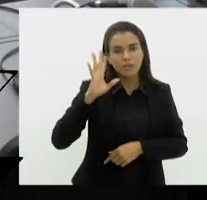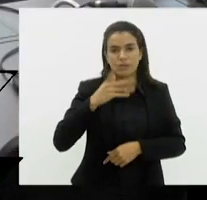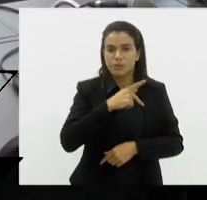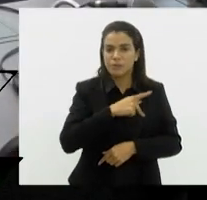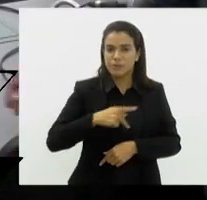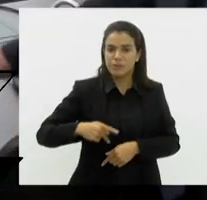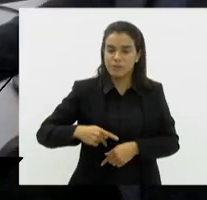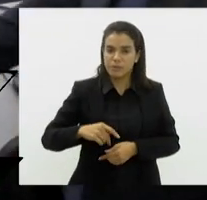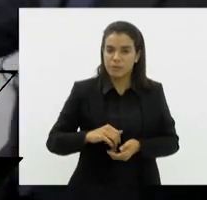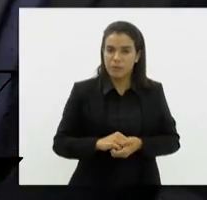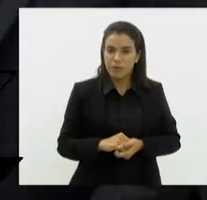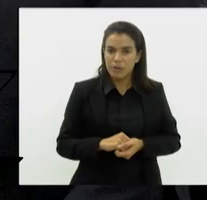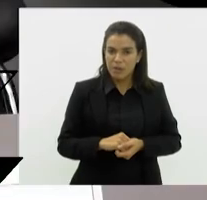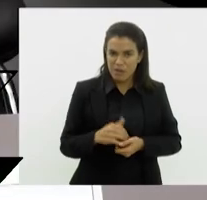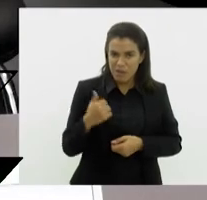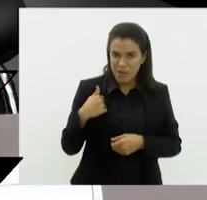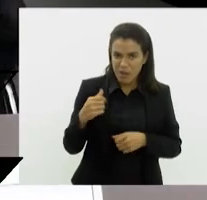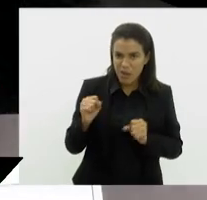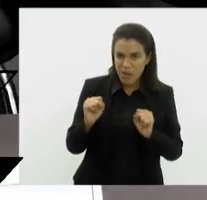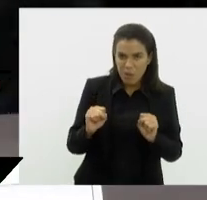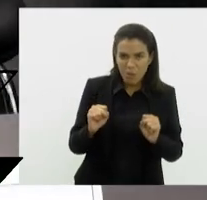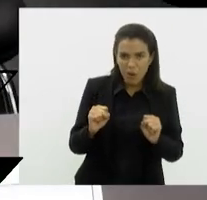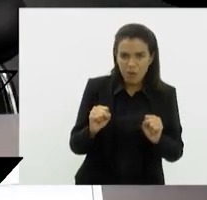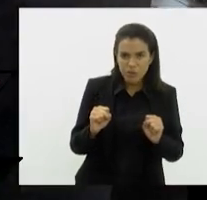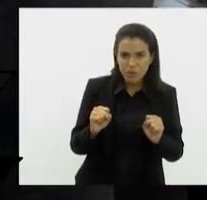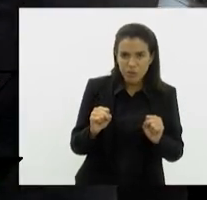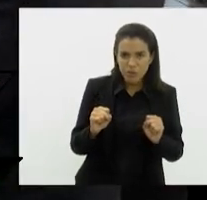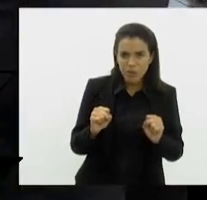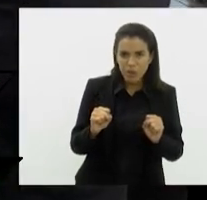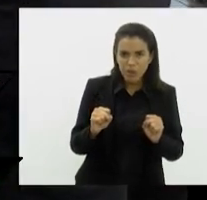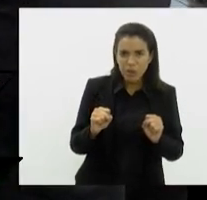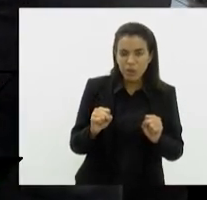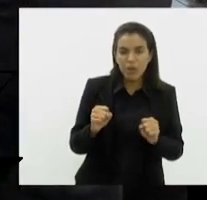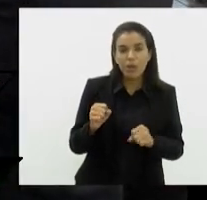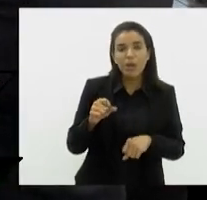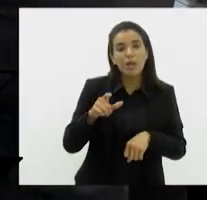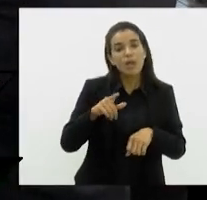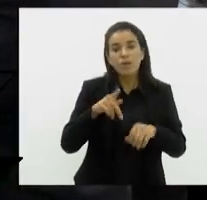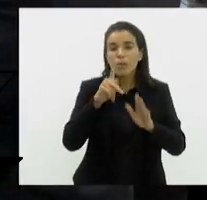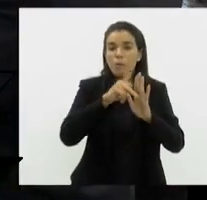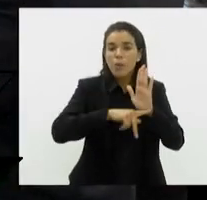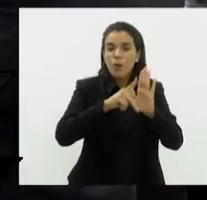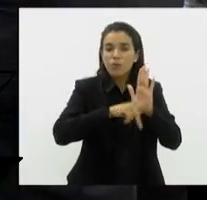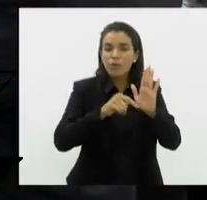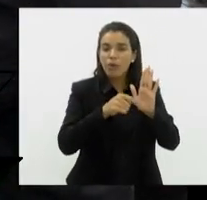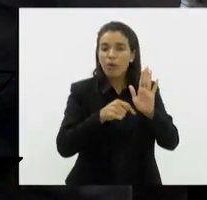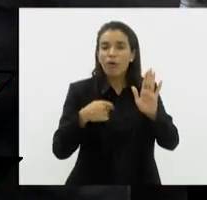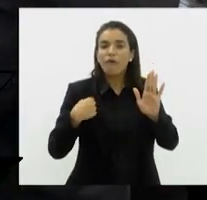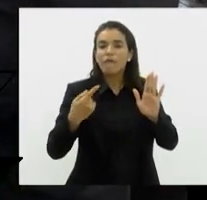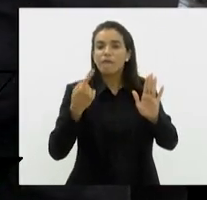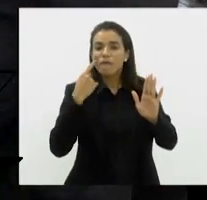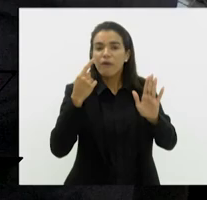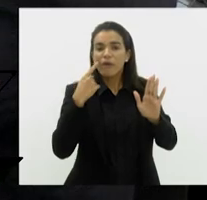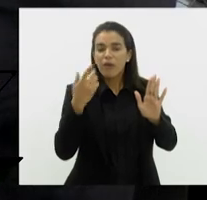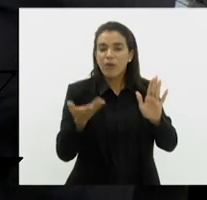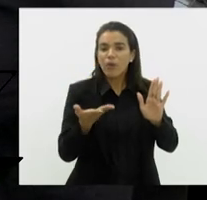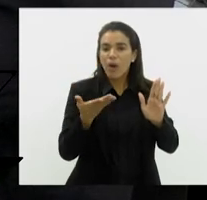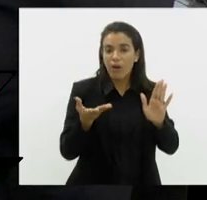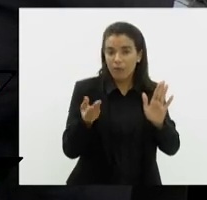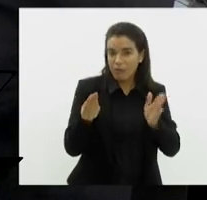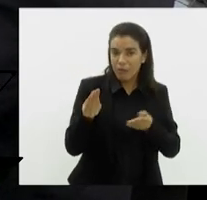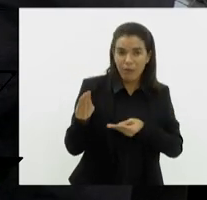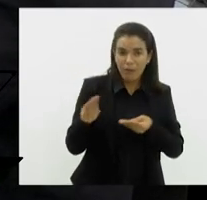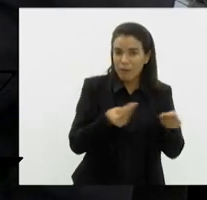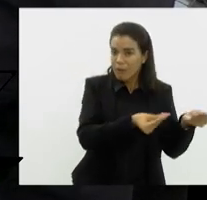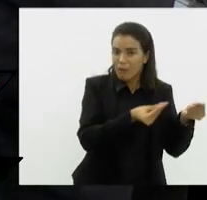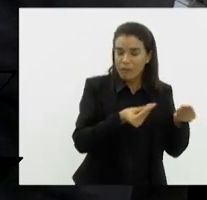Mas sou eu que posso baixar em diligência? Não, querido, só ir lá no protocolo, ver com o artista que está na mão segurando isso para mandar